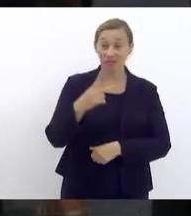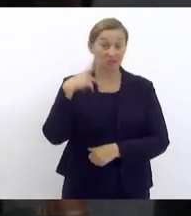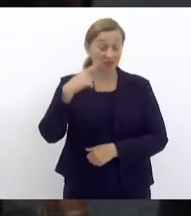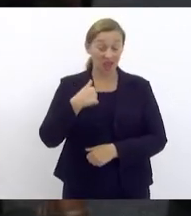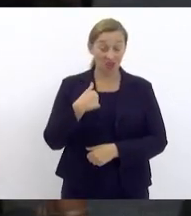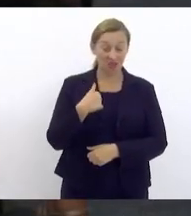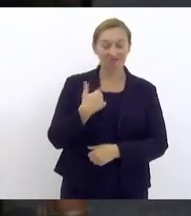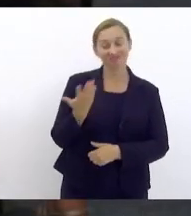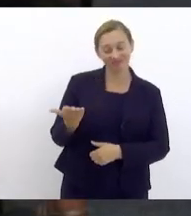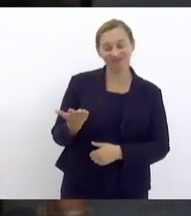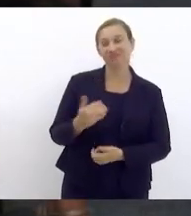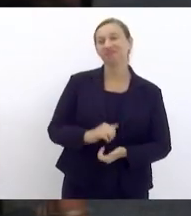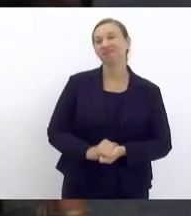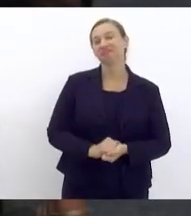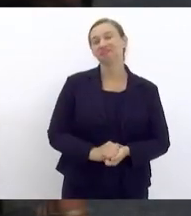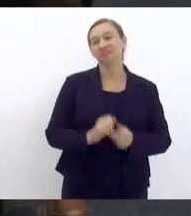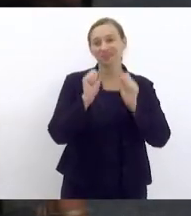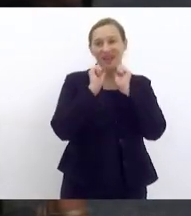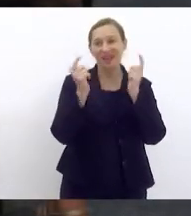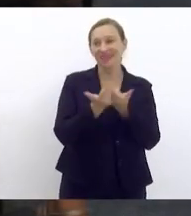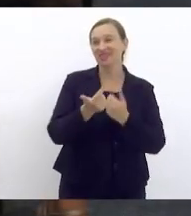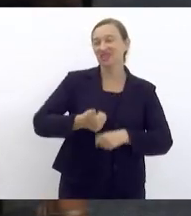na alerj